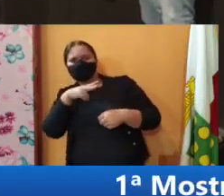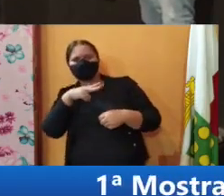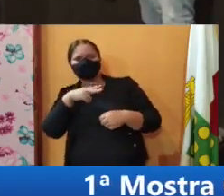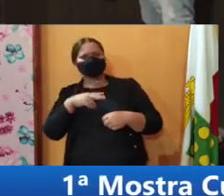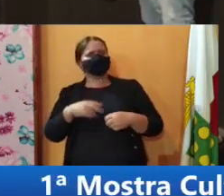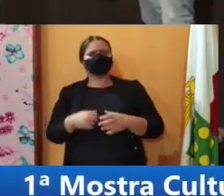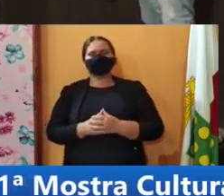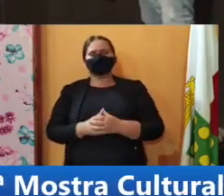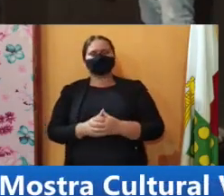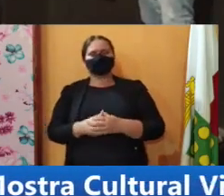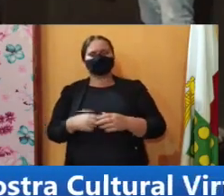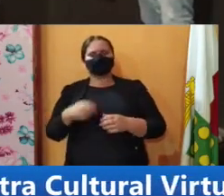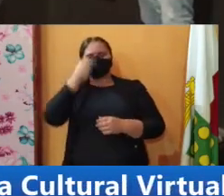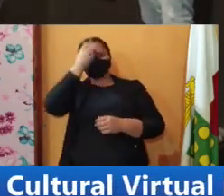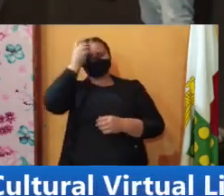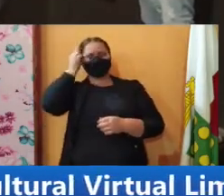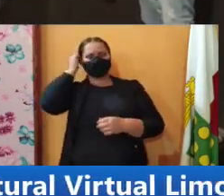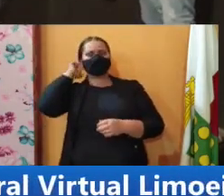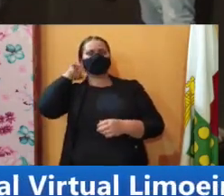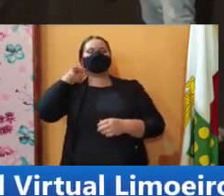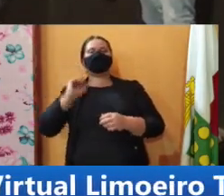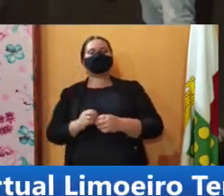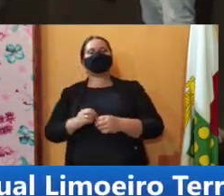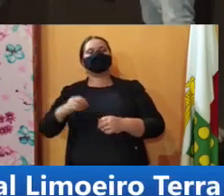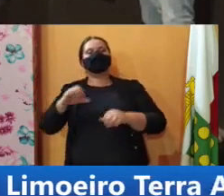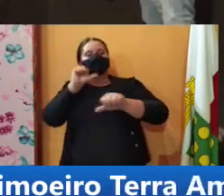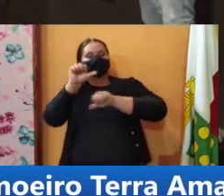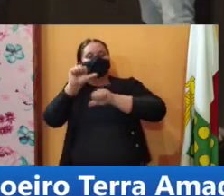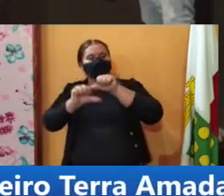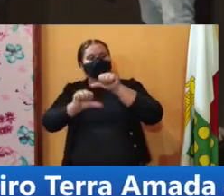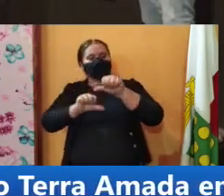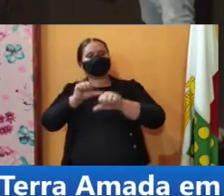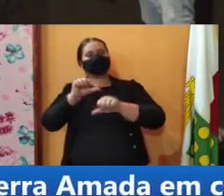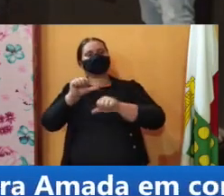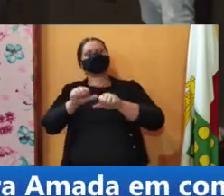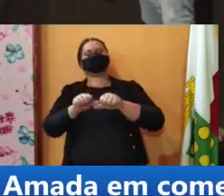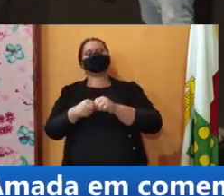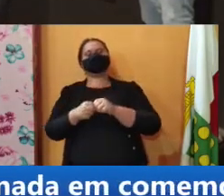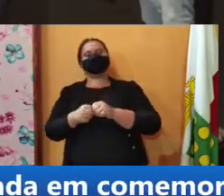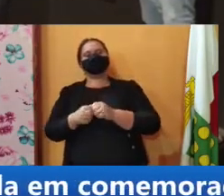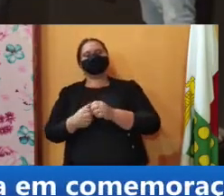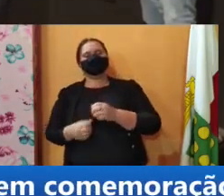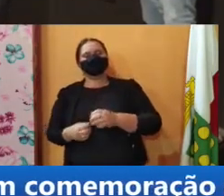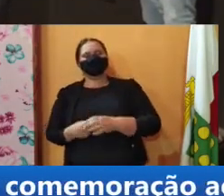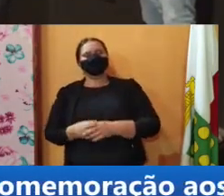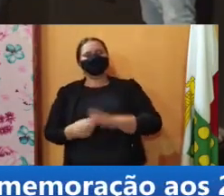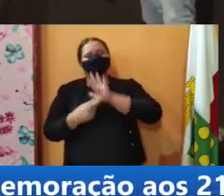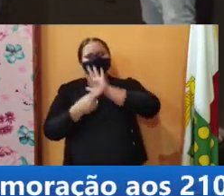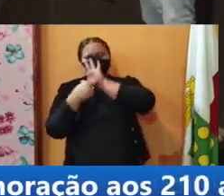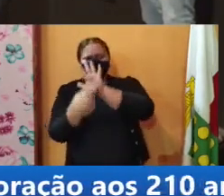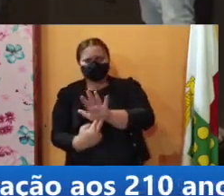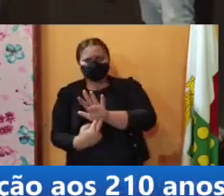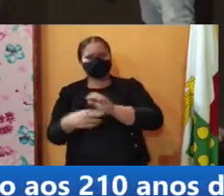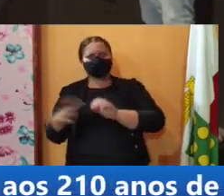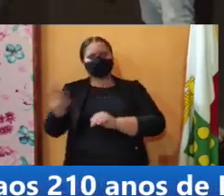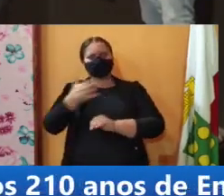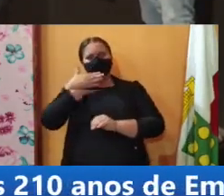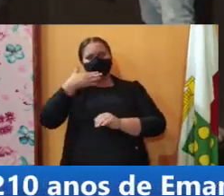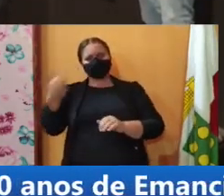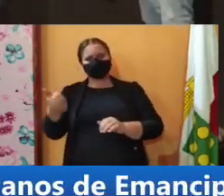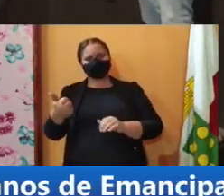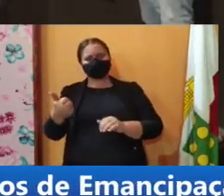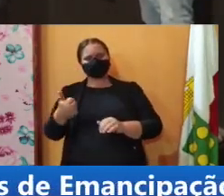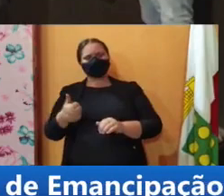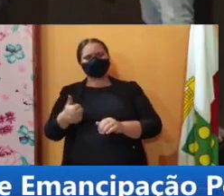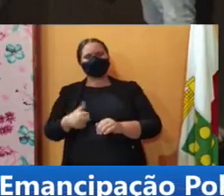biblioteca. Não. Ela vai estar bem inserida, e muito bem inserida agora, na vitrine da cidade, porque